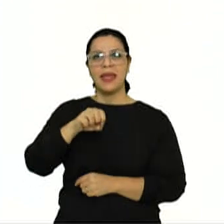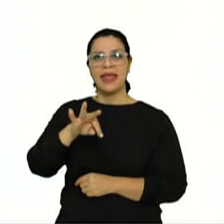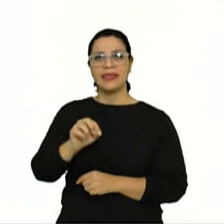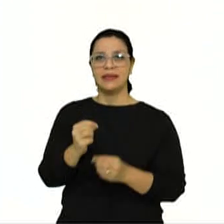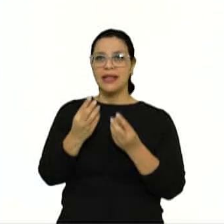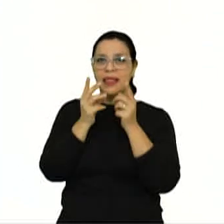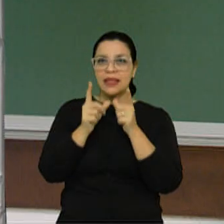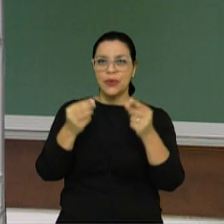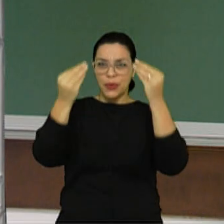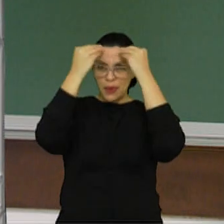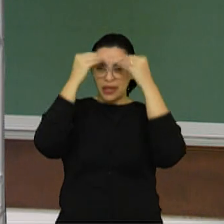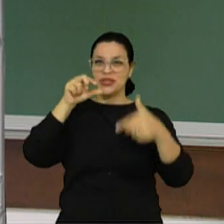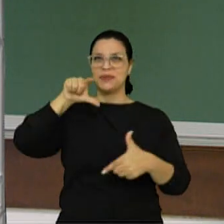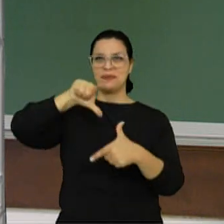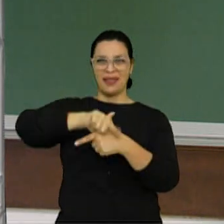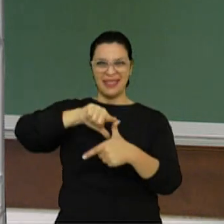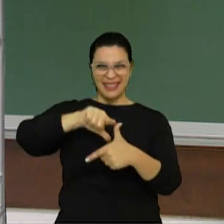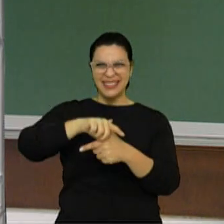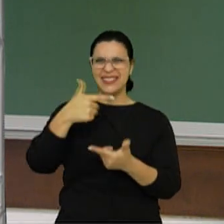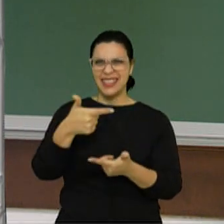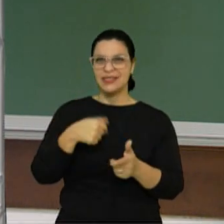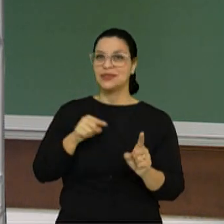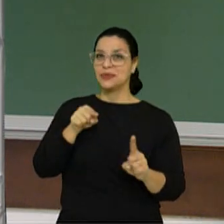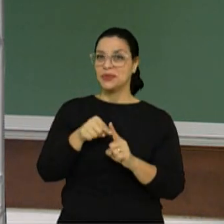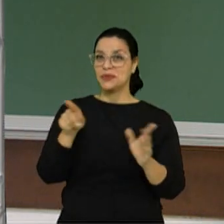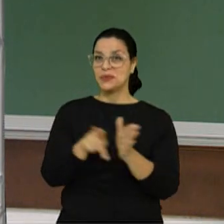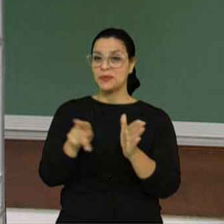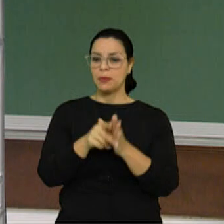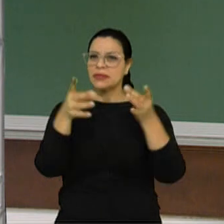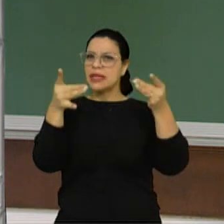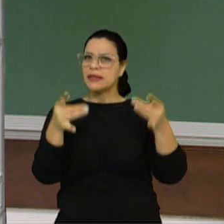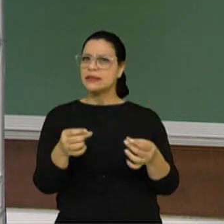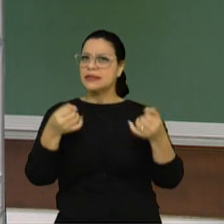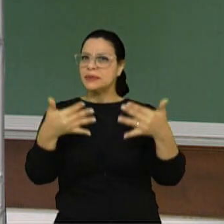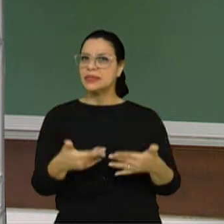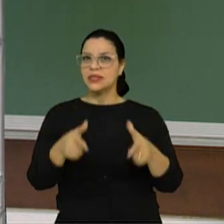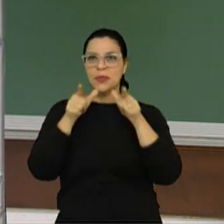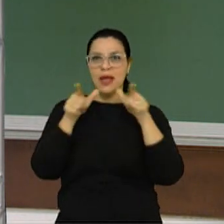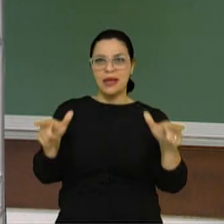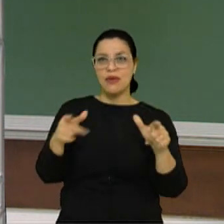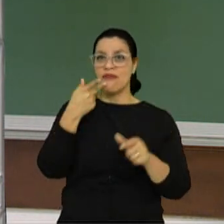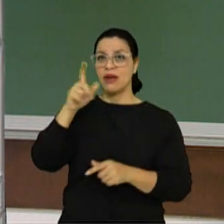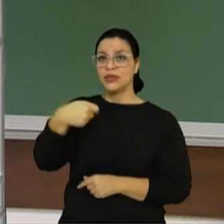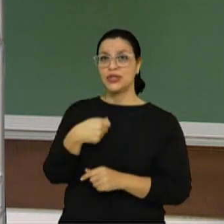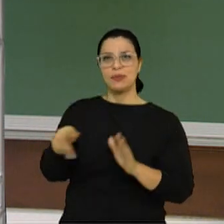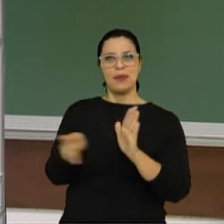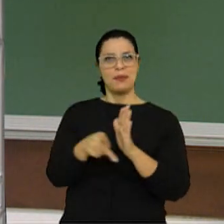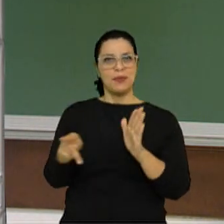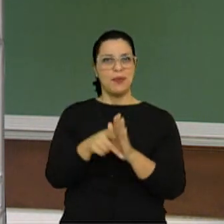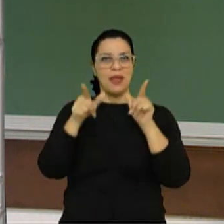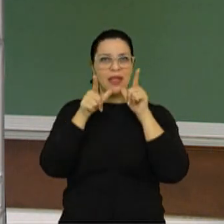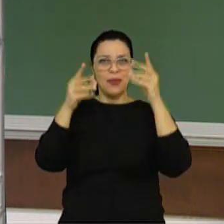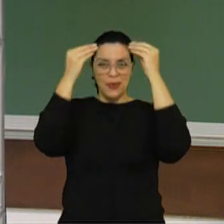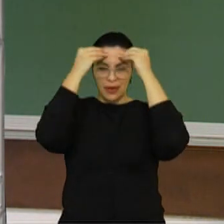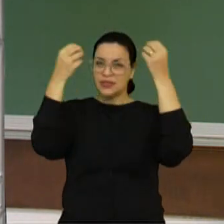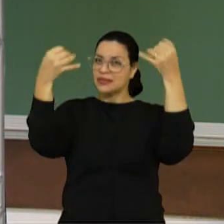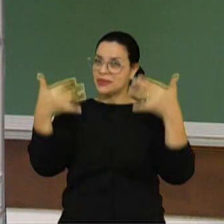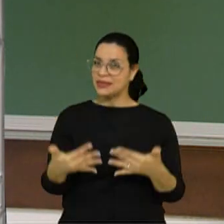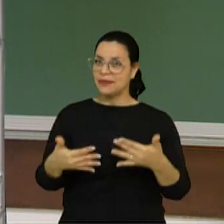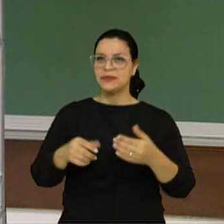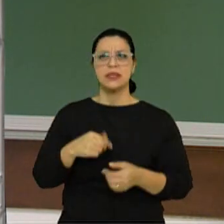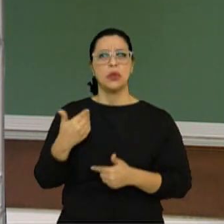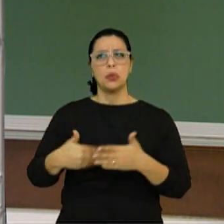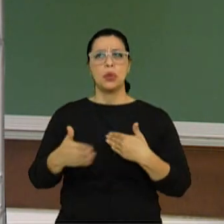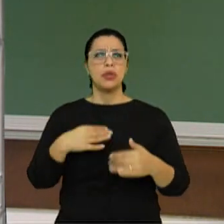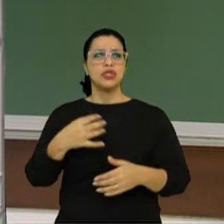metalinguagem, ou seja, o tipo de linguagem cujo propósito é descrever ou falar da própria linguagem, né? Seja qual